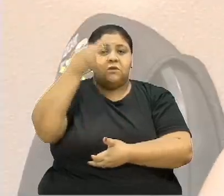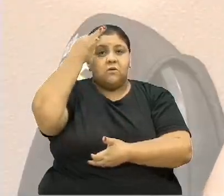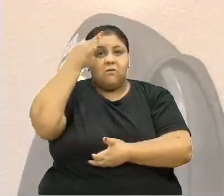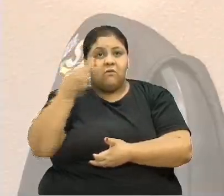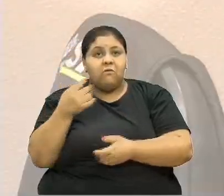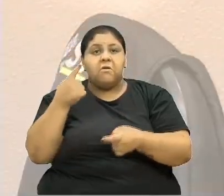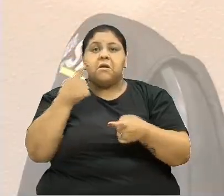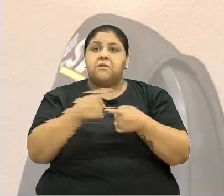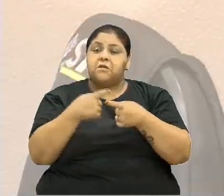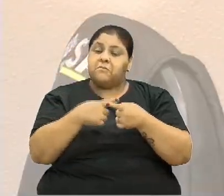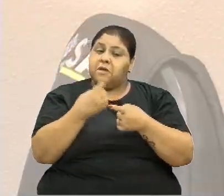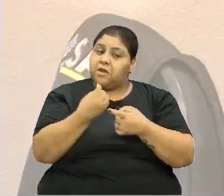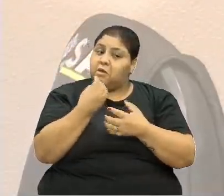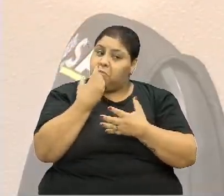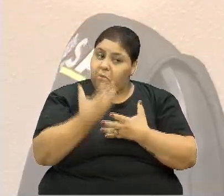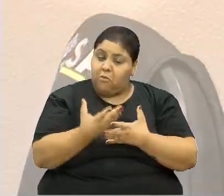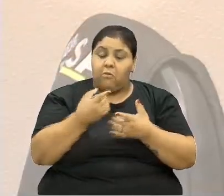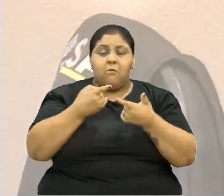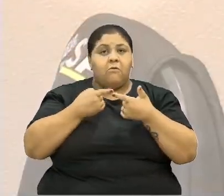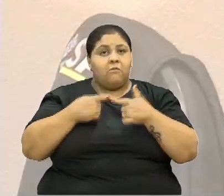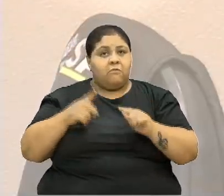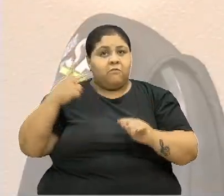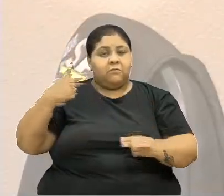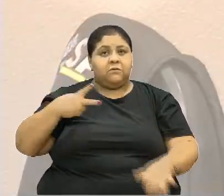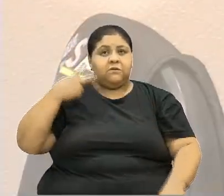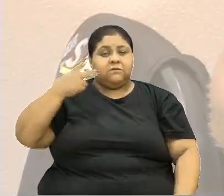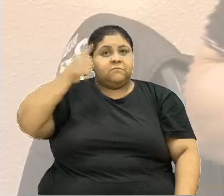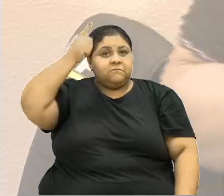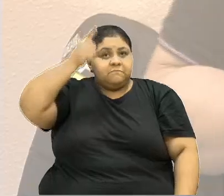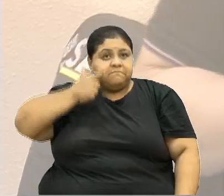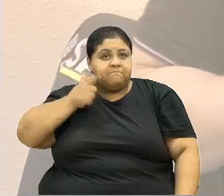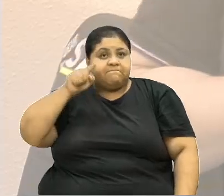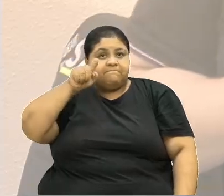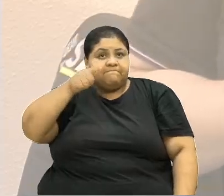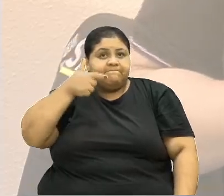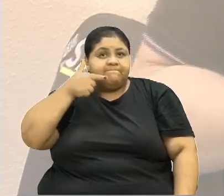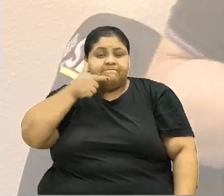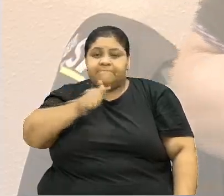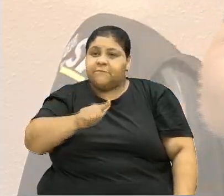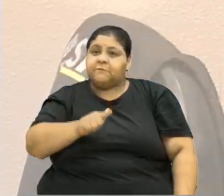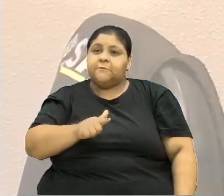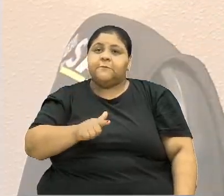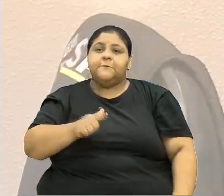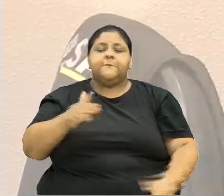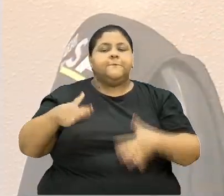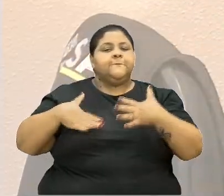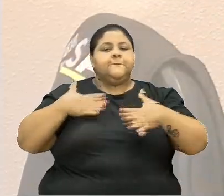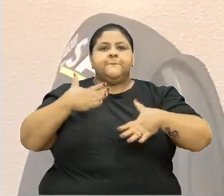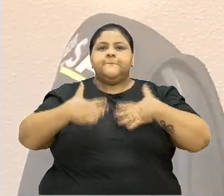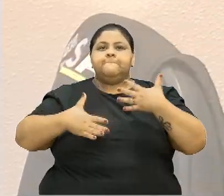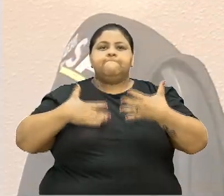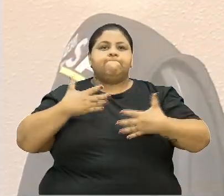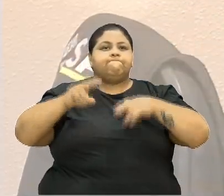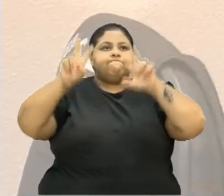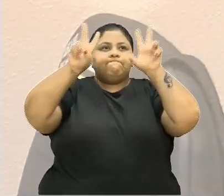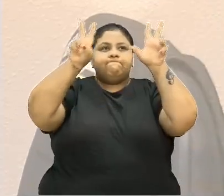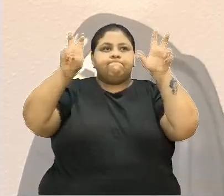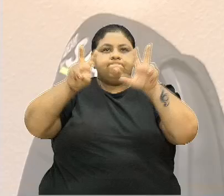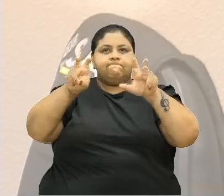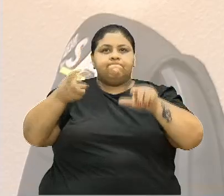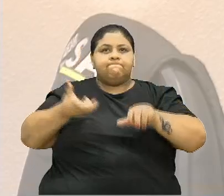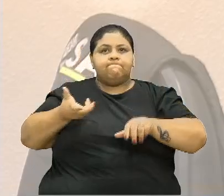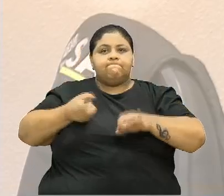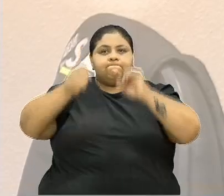é positivo. Mas, vereador Lucas, o senhor conseguiu me contemplar nas questões que é isso que eu quis